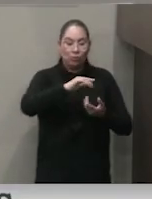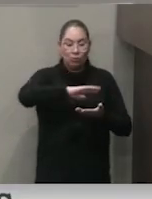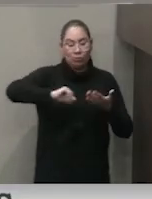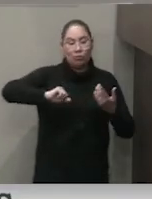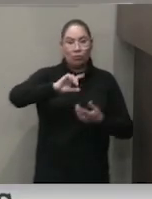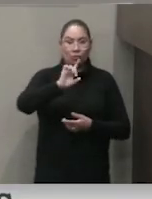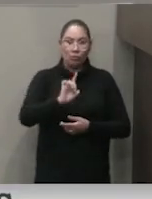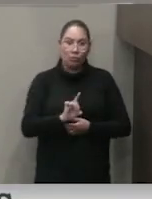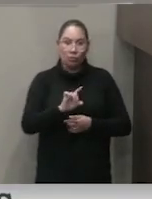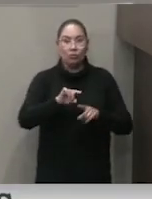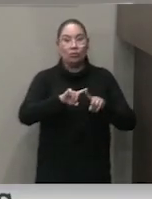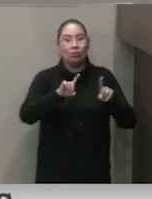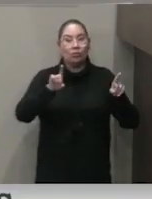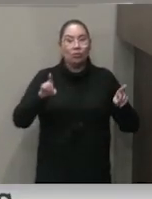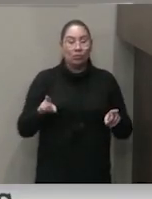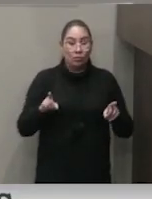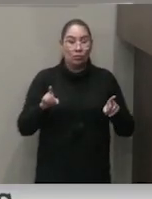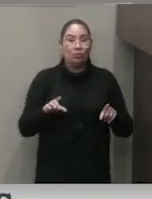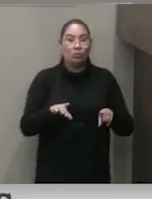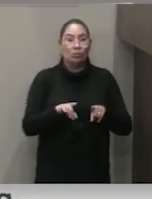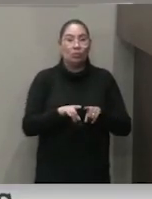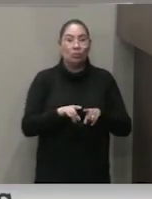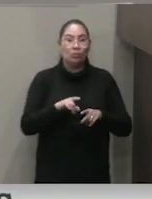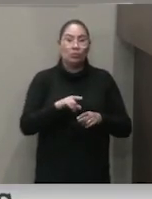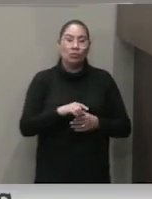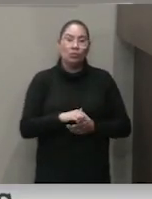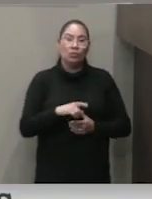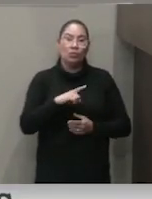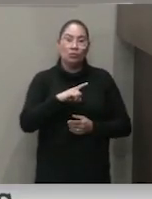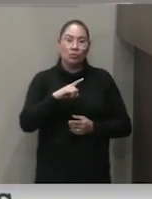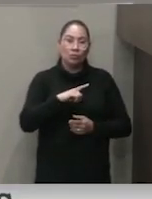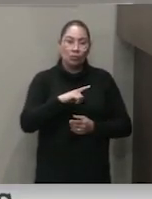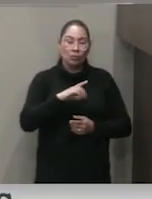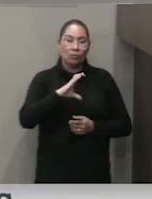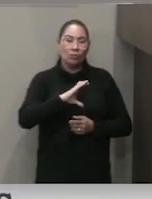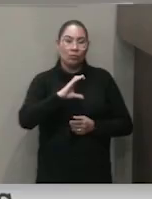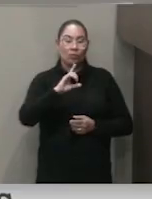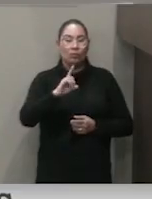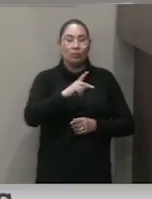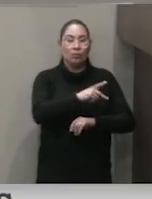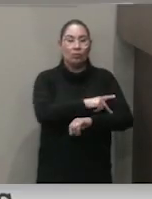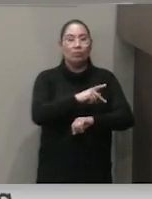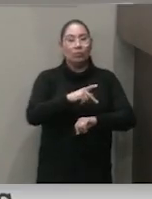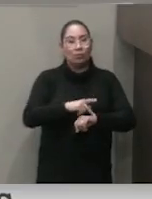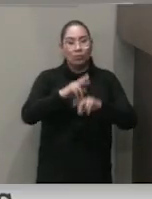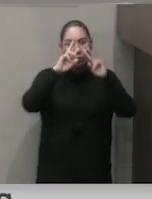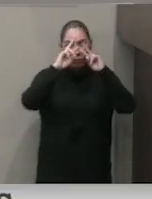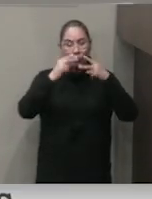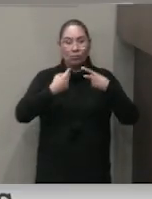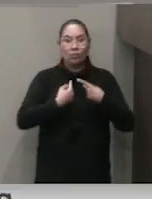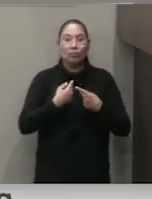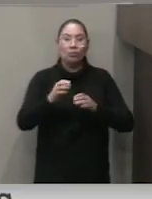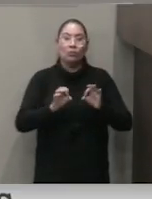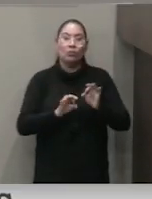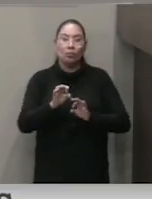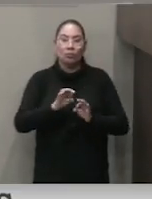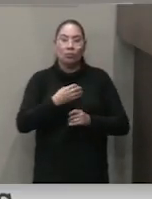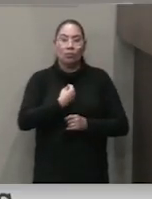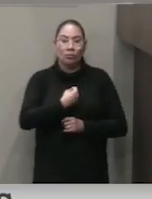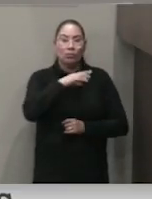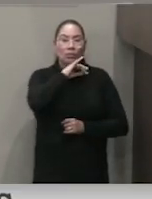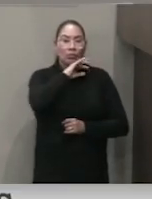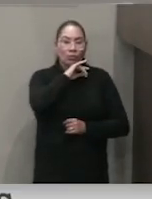direitos, mas na questão da gratificação da coordenação pedagógica, ele reconhece, inclusive, que o projeto estava